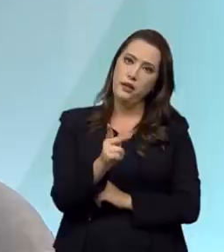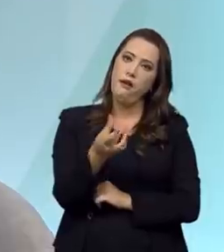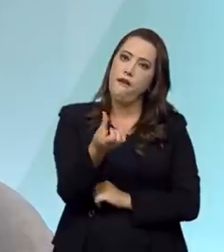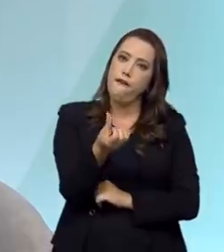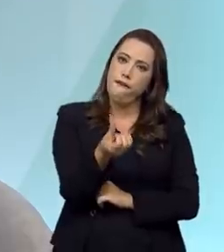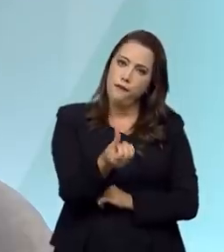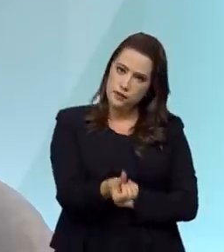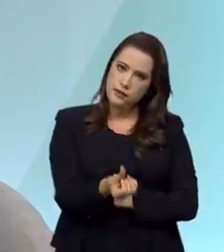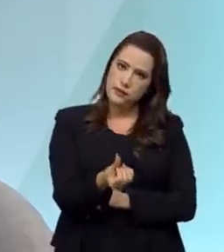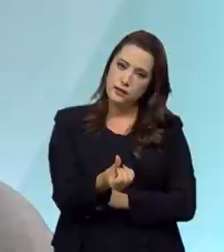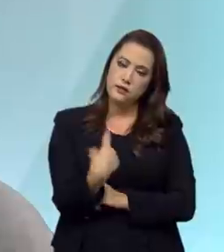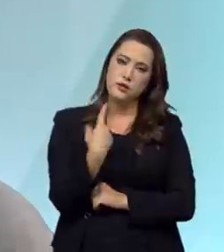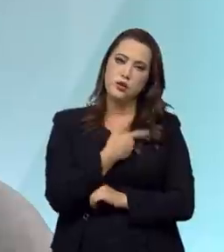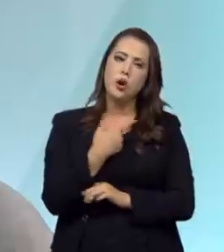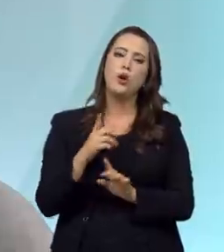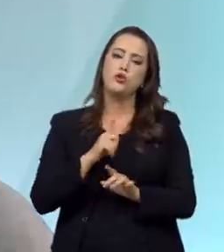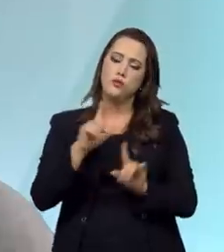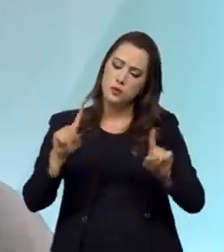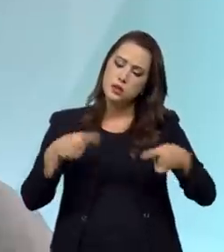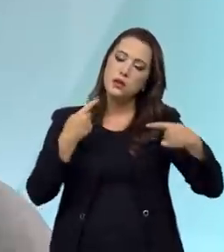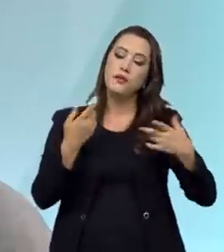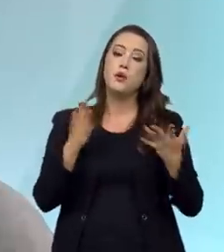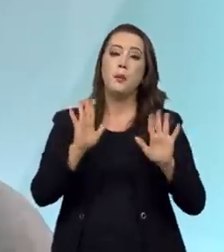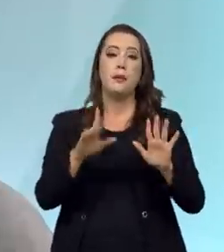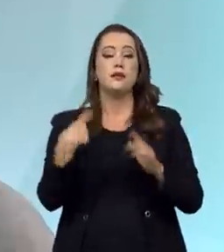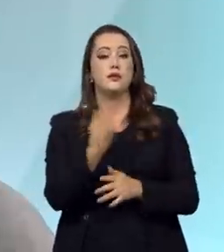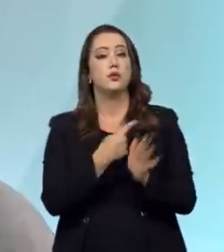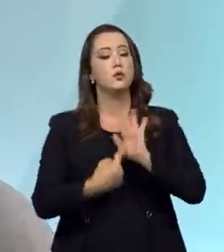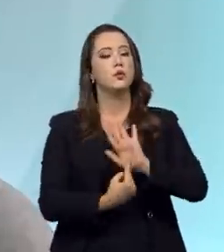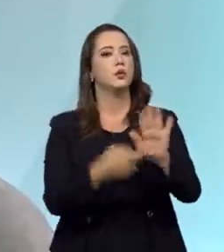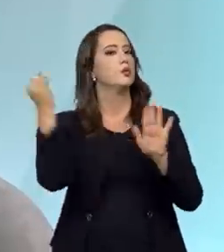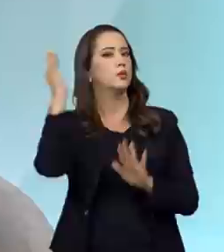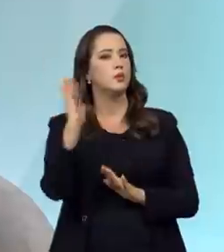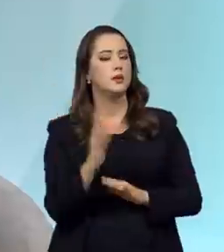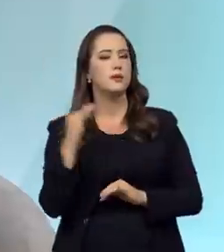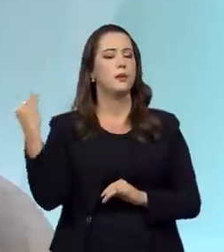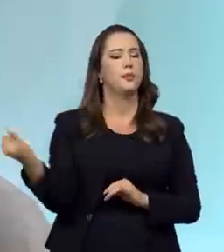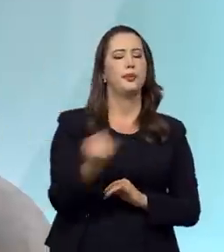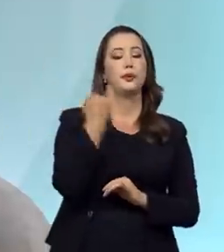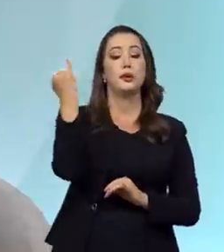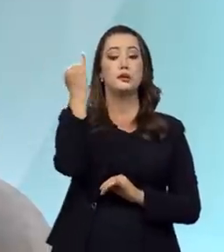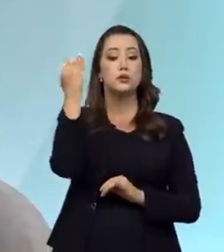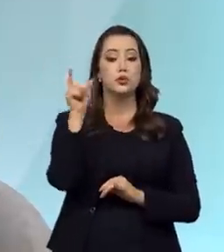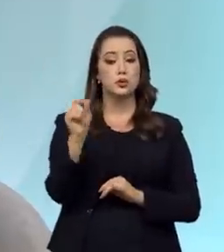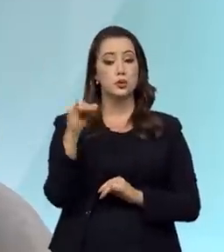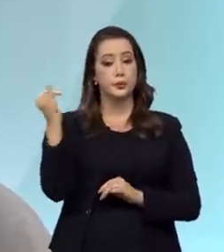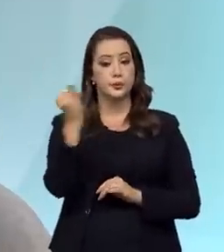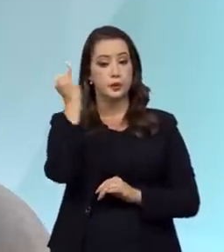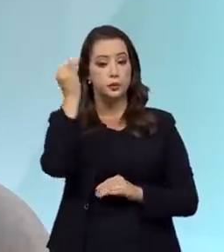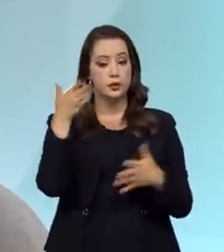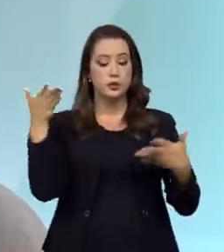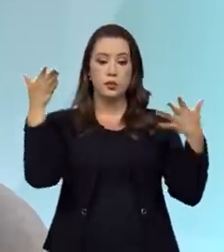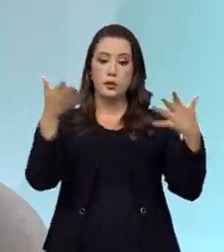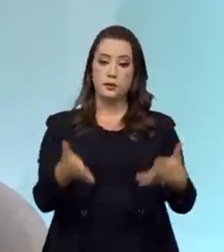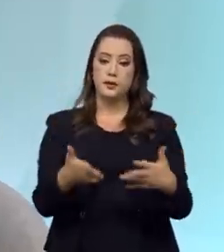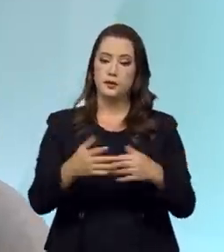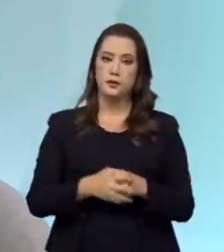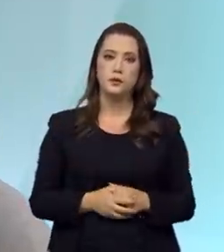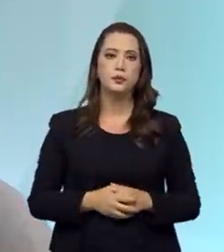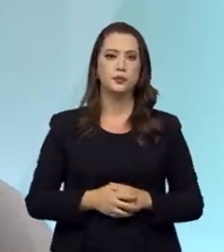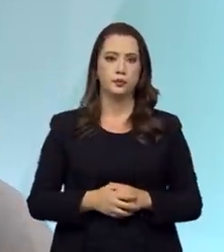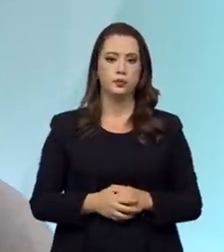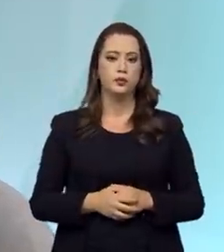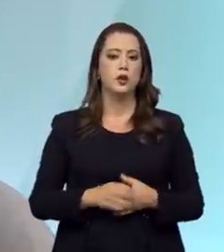tudo isso mas nós conseguimos mostrar que o Brasil é o importante é ter uma importante participação